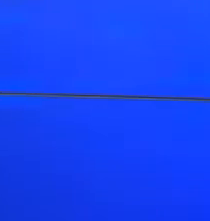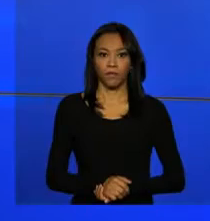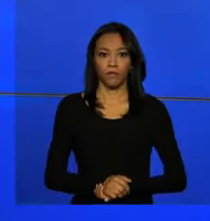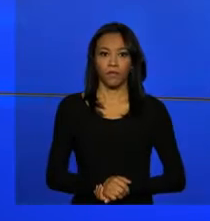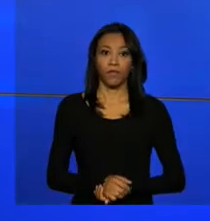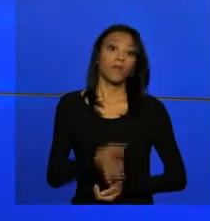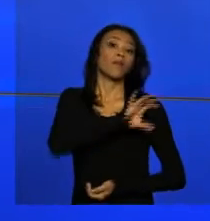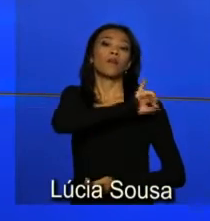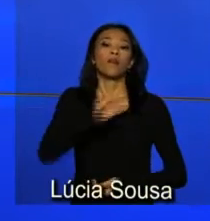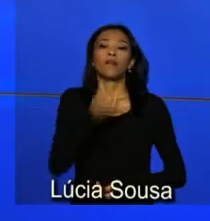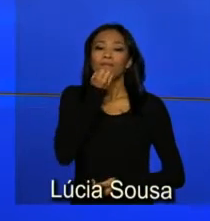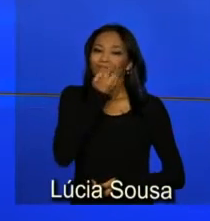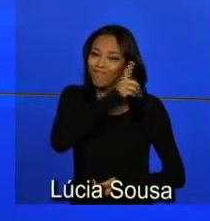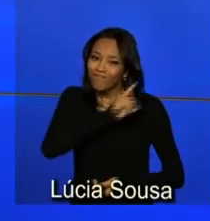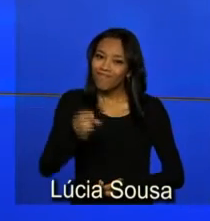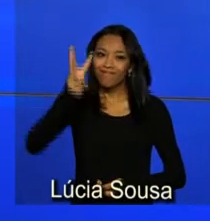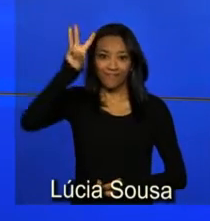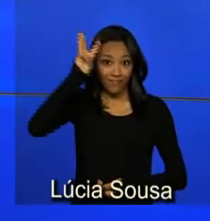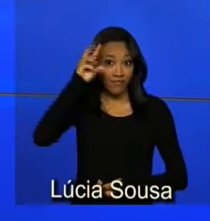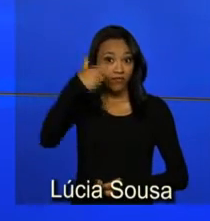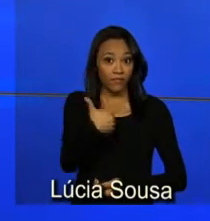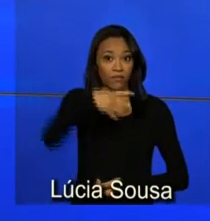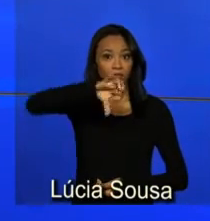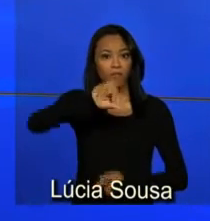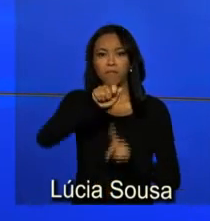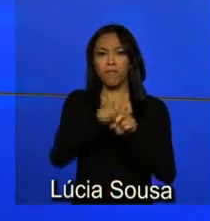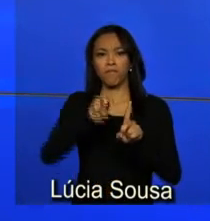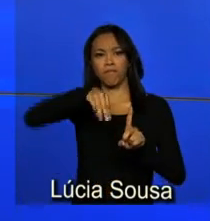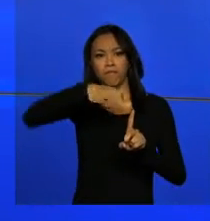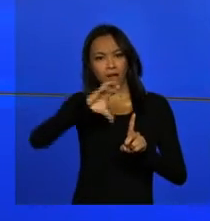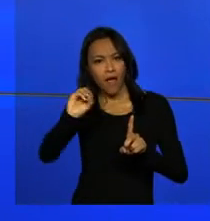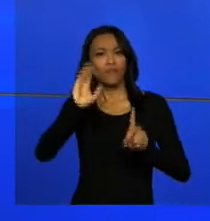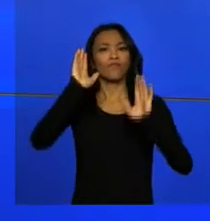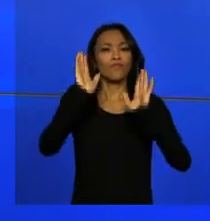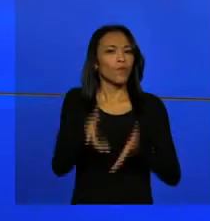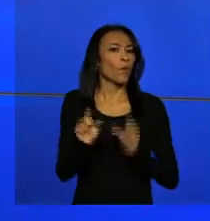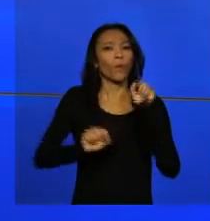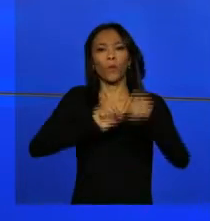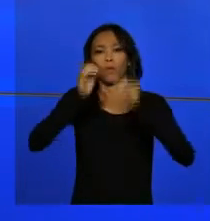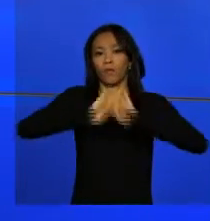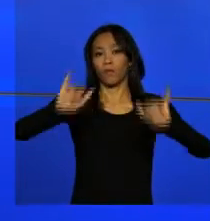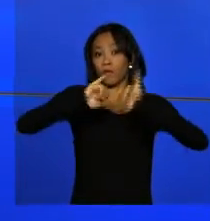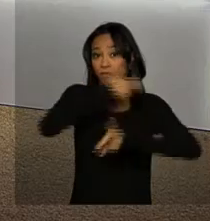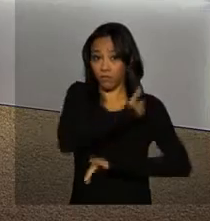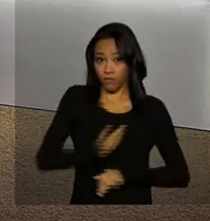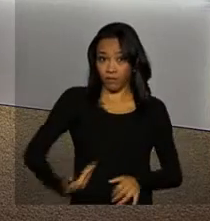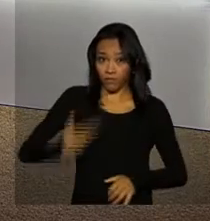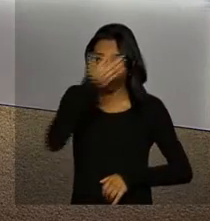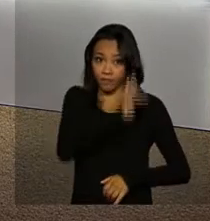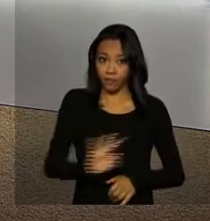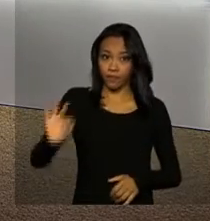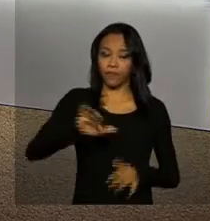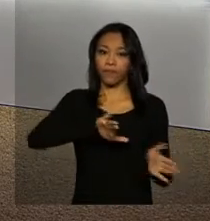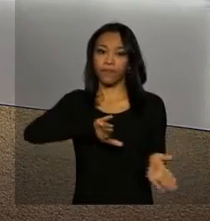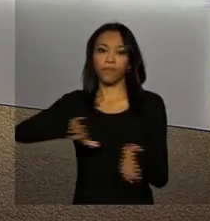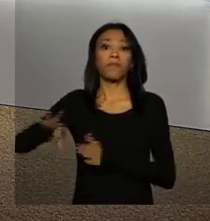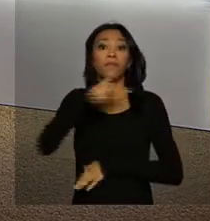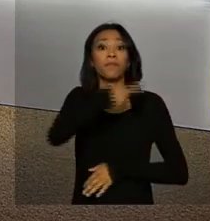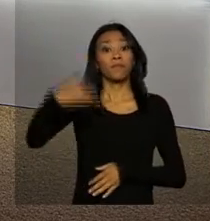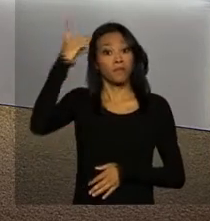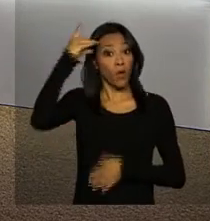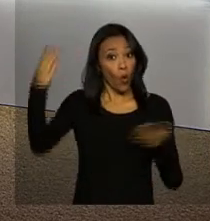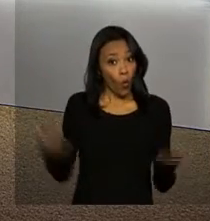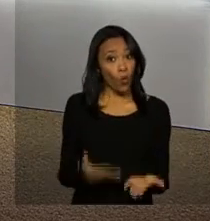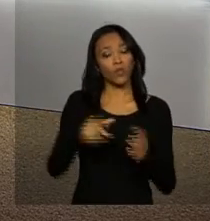olá bom dia terça-feira 29 de março chegamos com as notícias do governo federal a presidenta dilma rousseff cumpre agenda